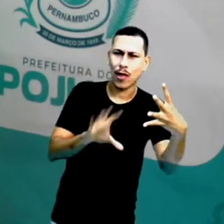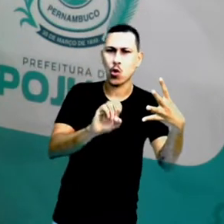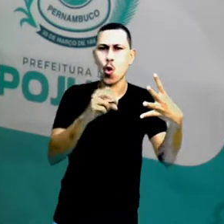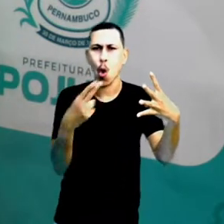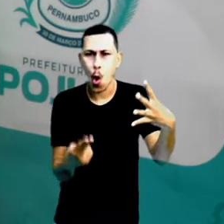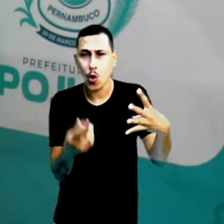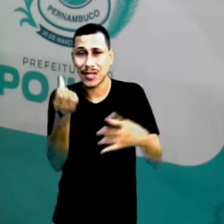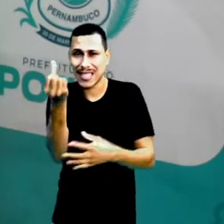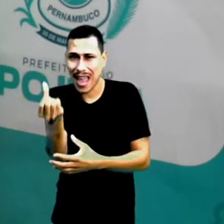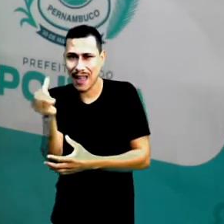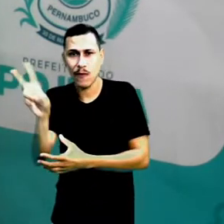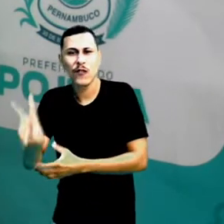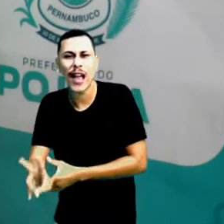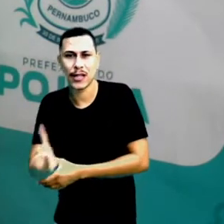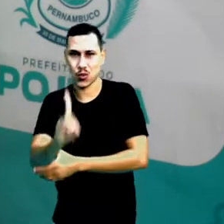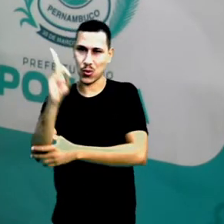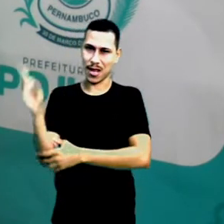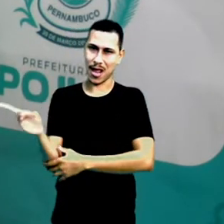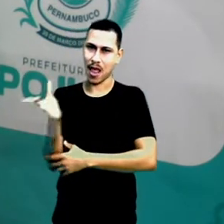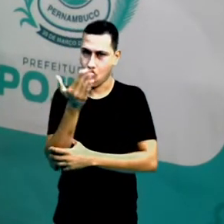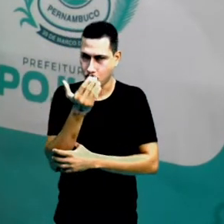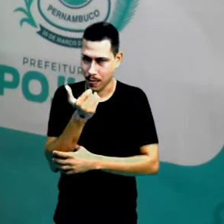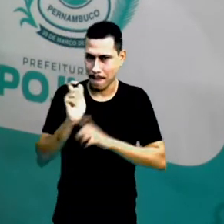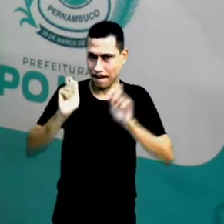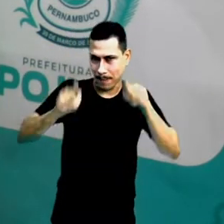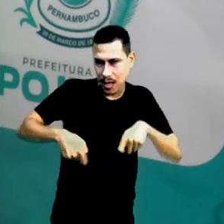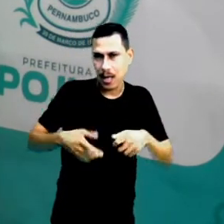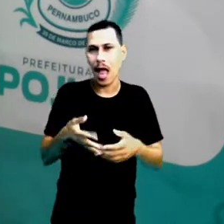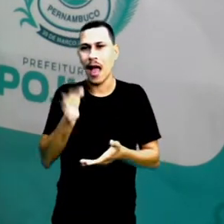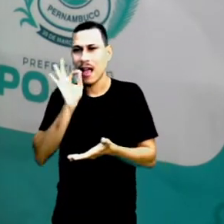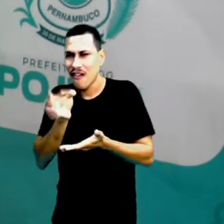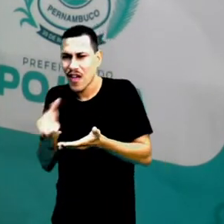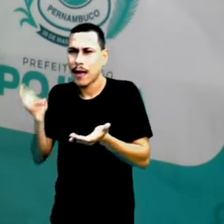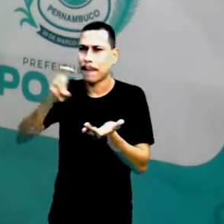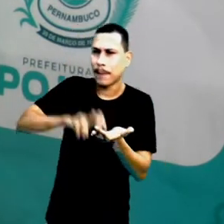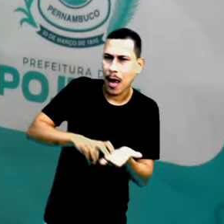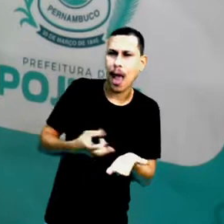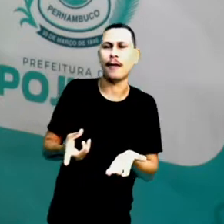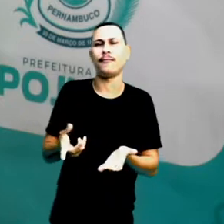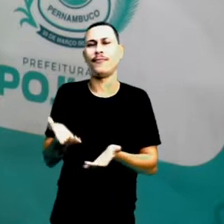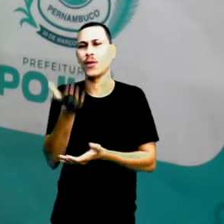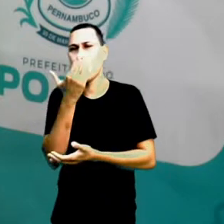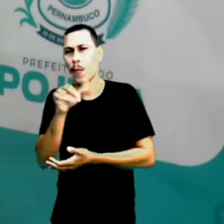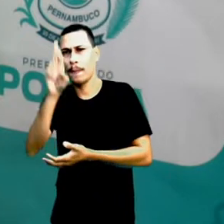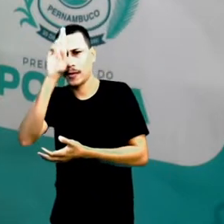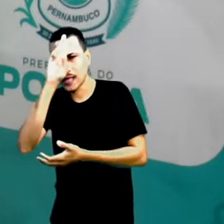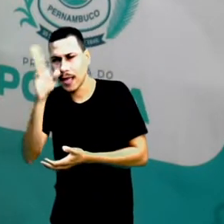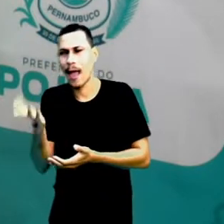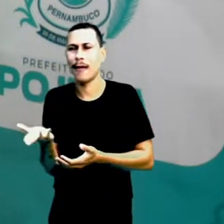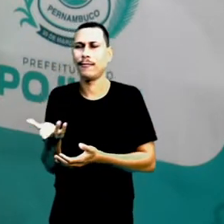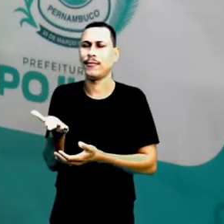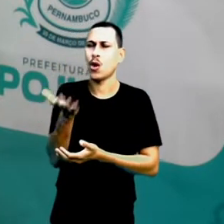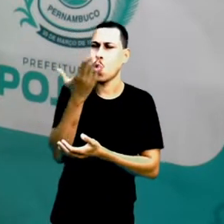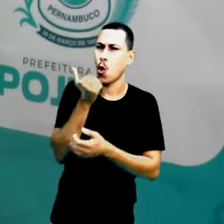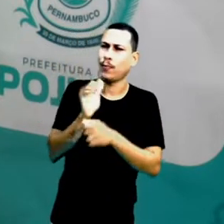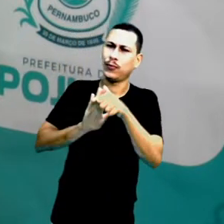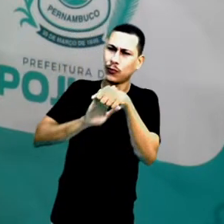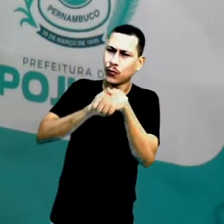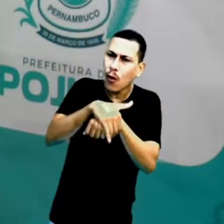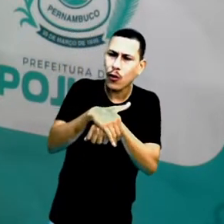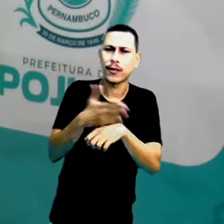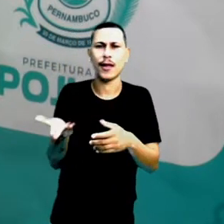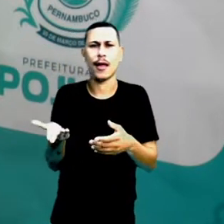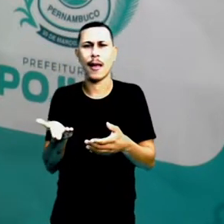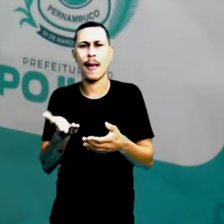4 a 6 vezes ao dia. Então a gente tem que ter o café da manhã, o almoço, a janta, e entre esses intervalos a gente tem que